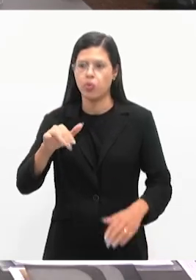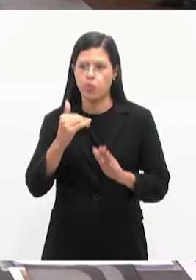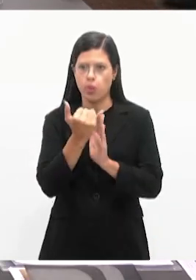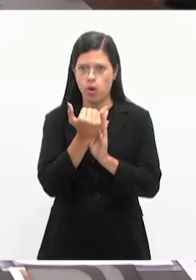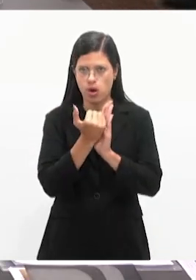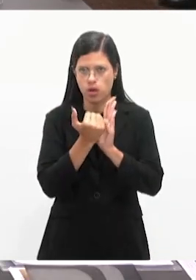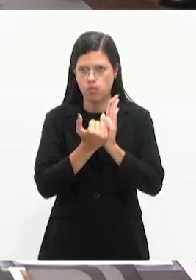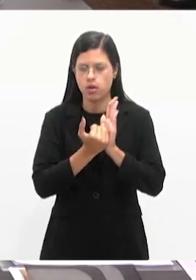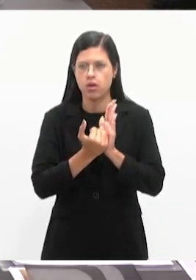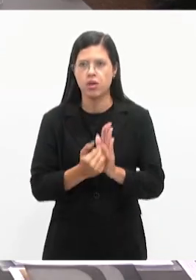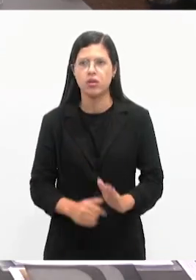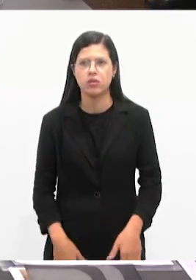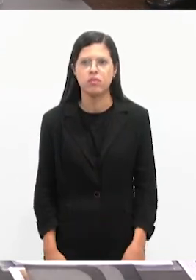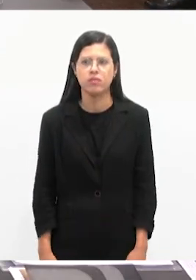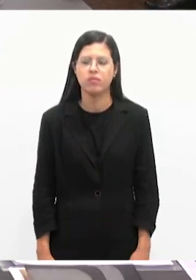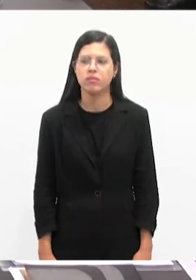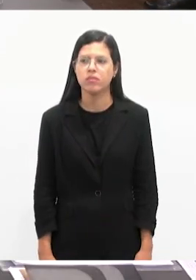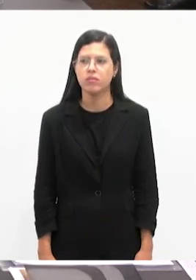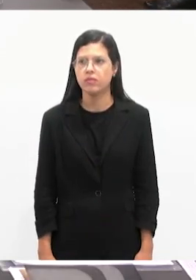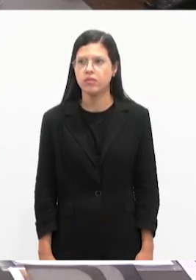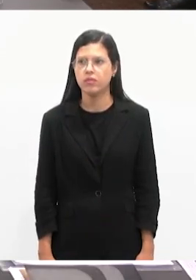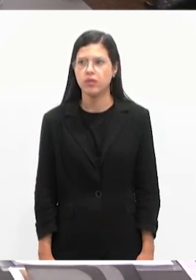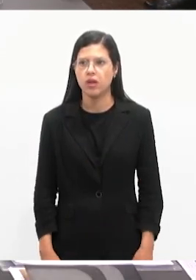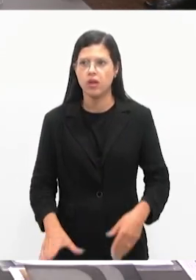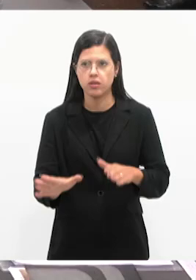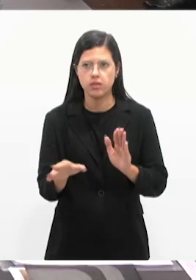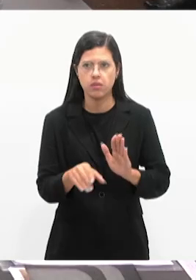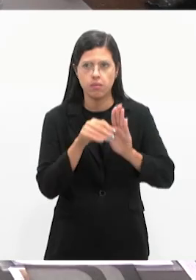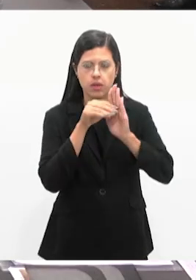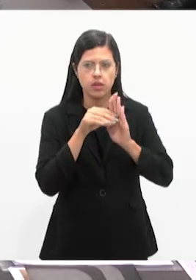acatar. E mas as emendas da deputada Célia,